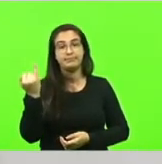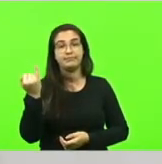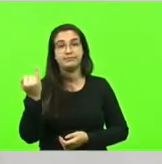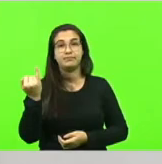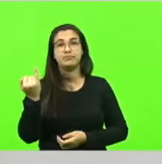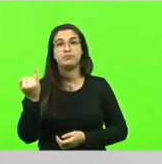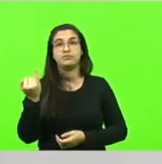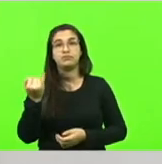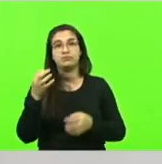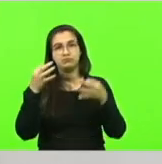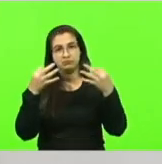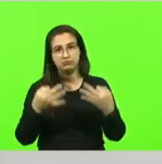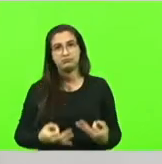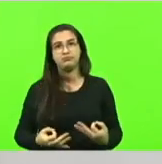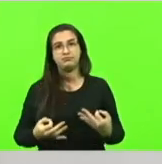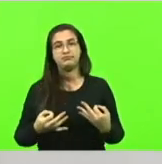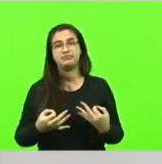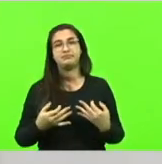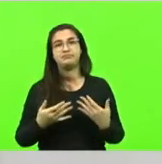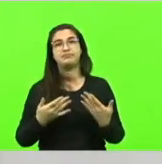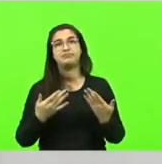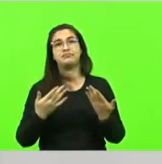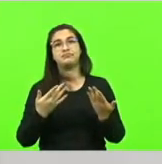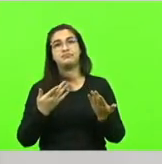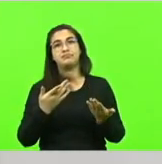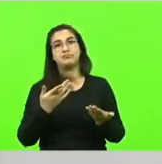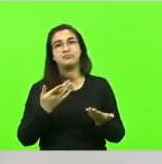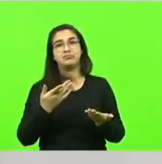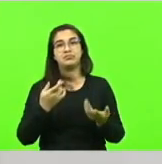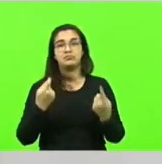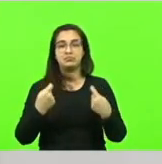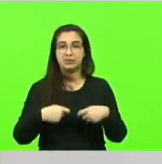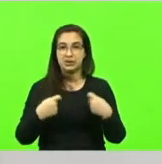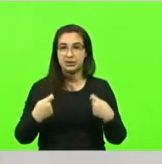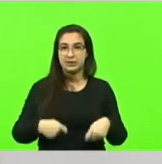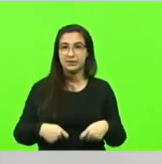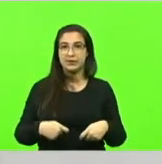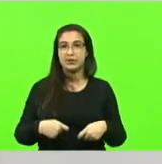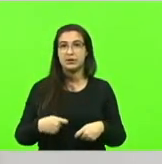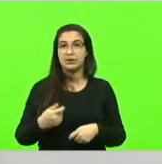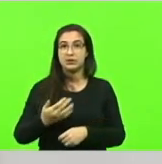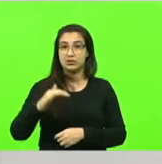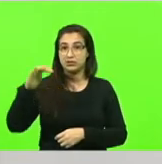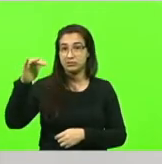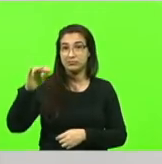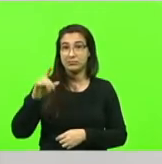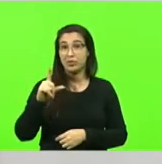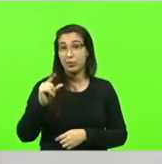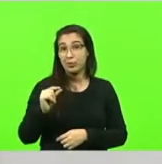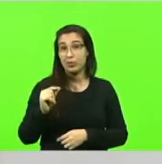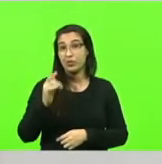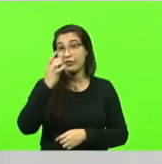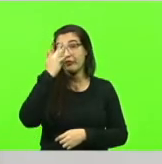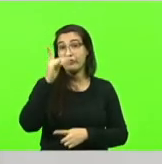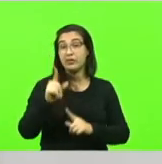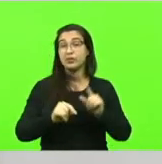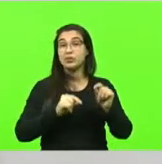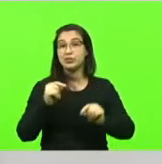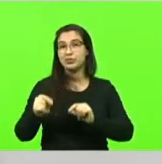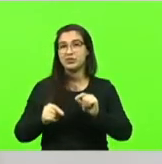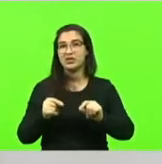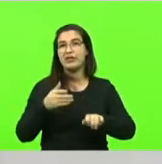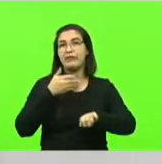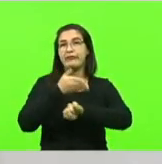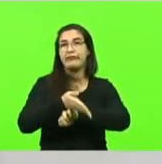honre, né, os compromissos, que até agora na região serrana são poucos. É muito fácil. E na